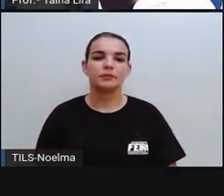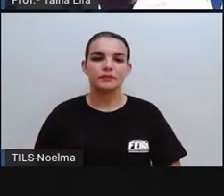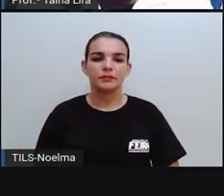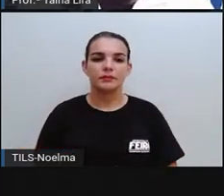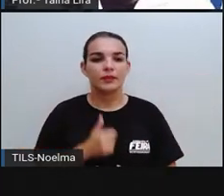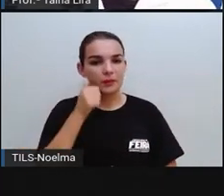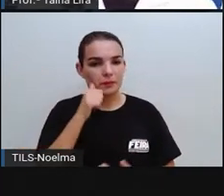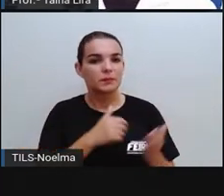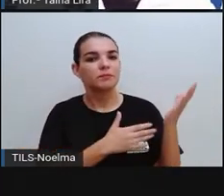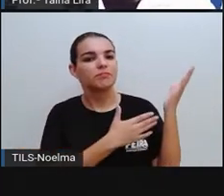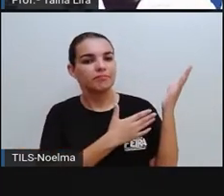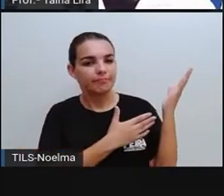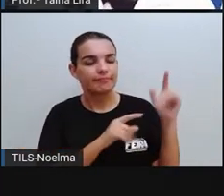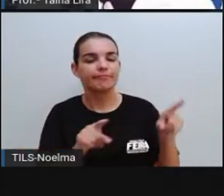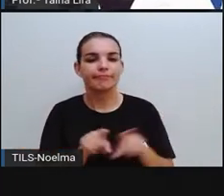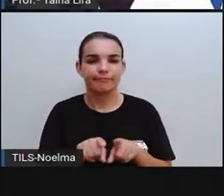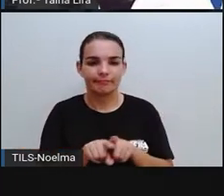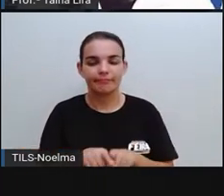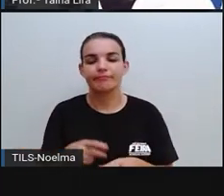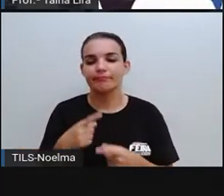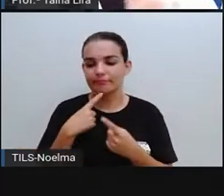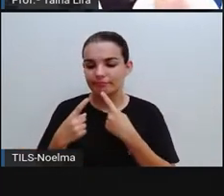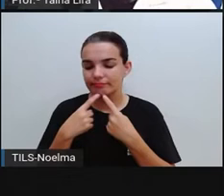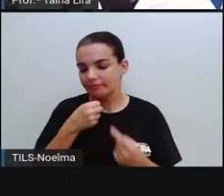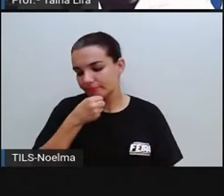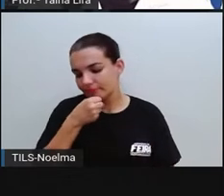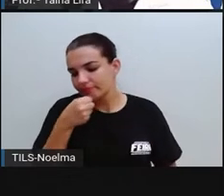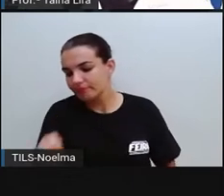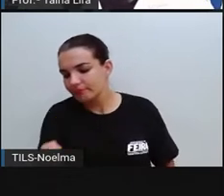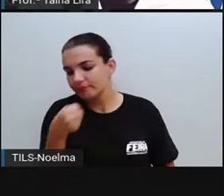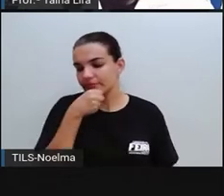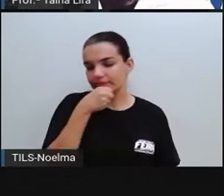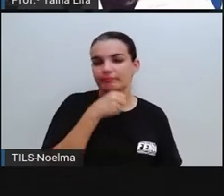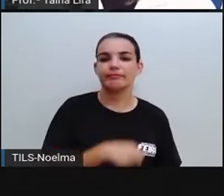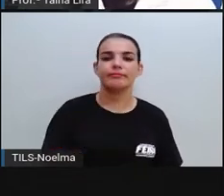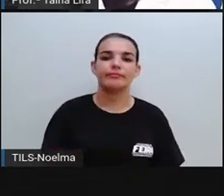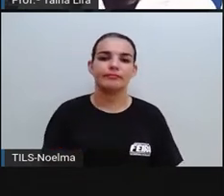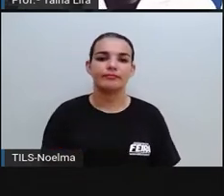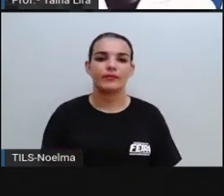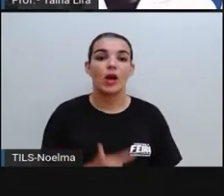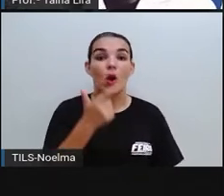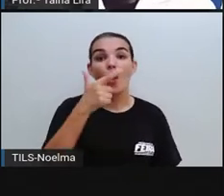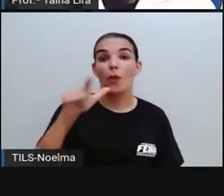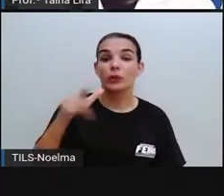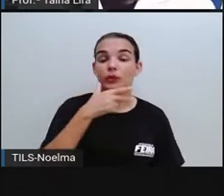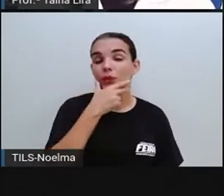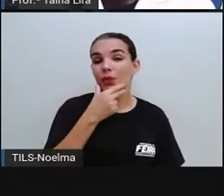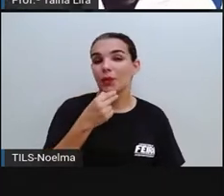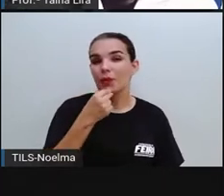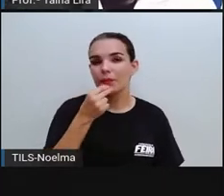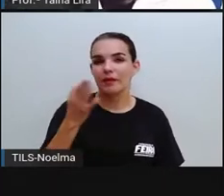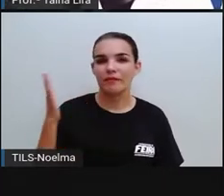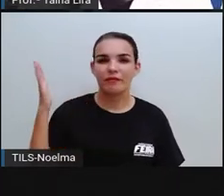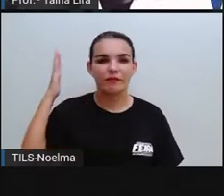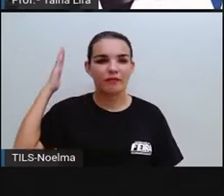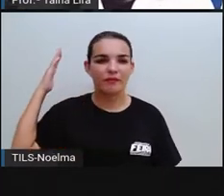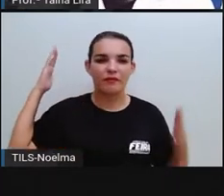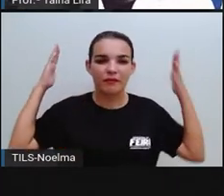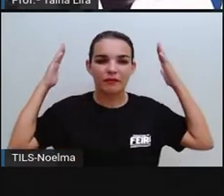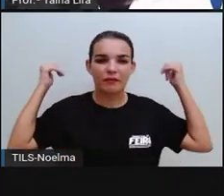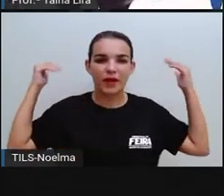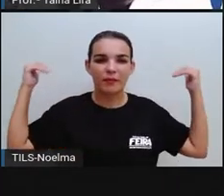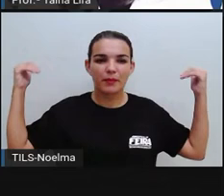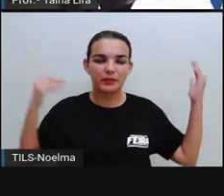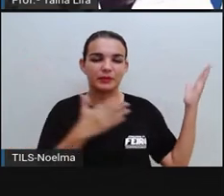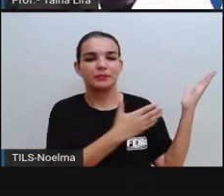Glória Maria, que também aí é uma entrevistadora muito famosa. Outro entrevistador famoso é